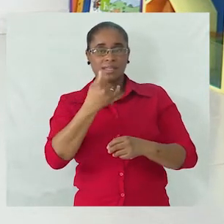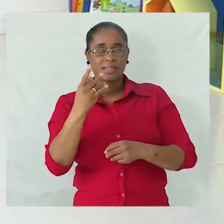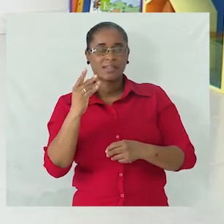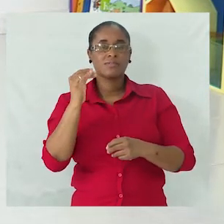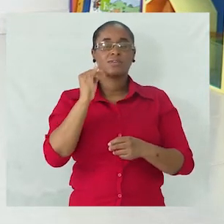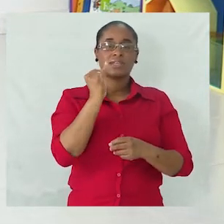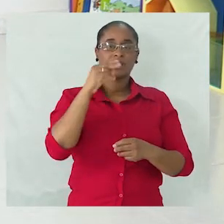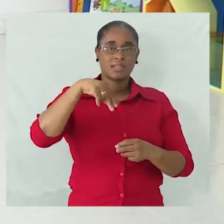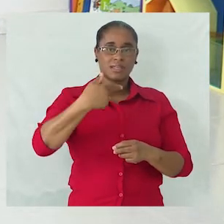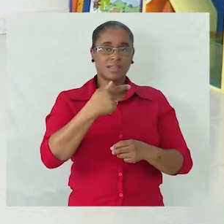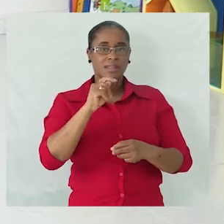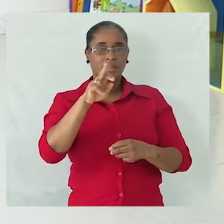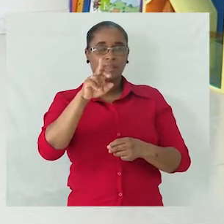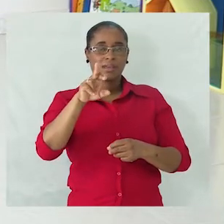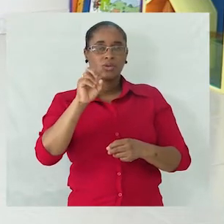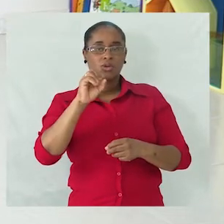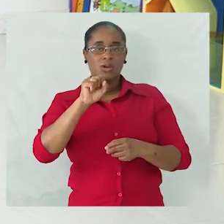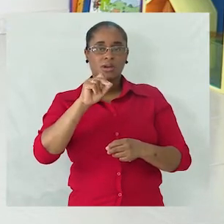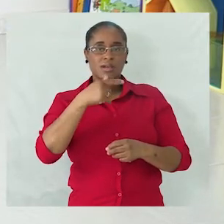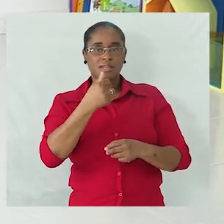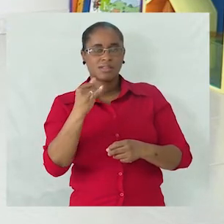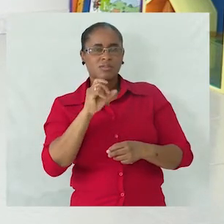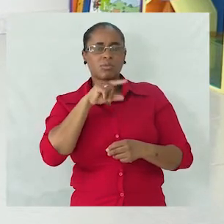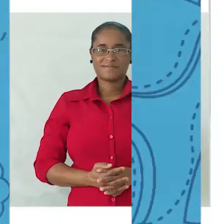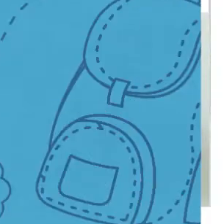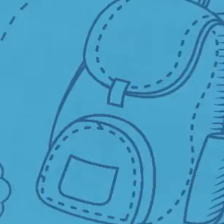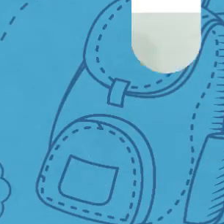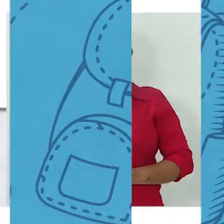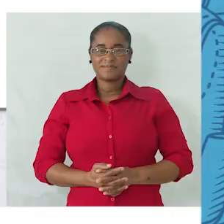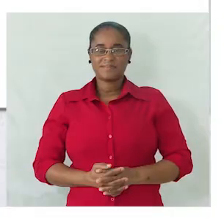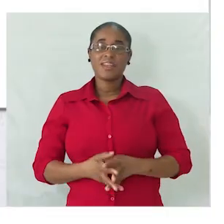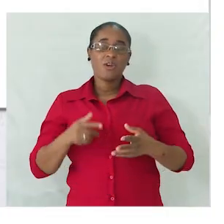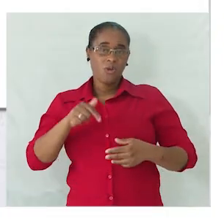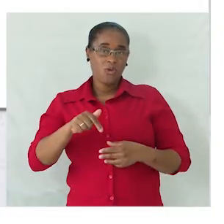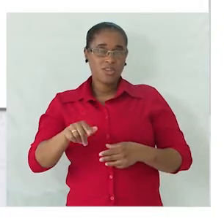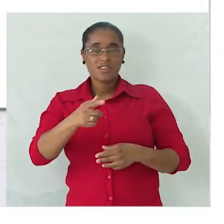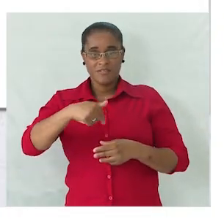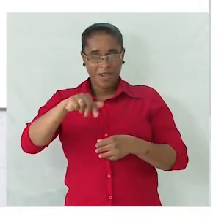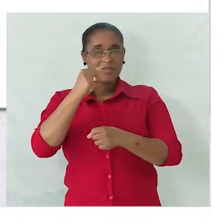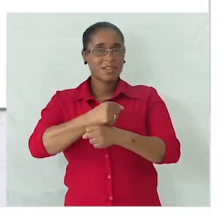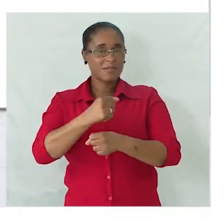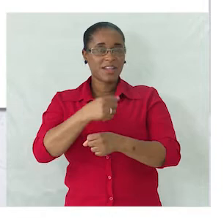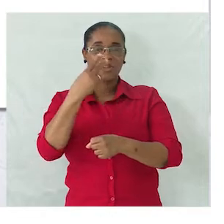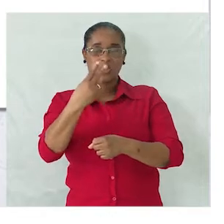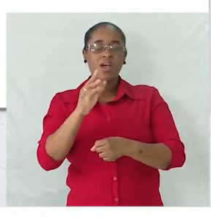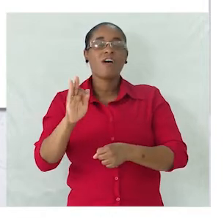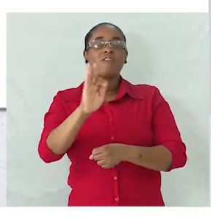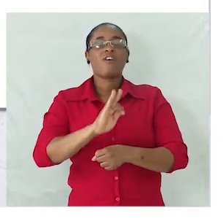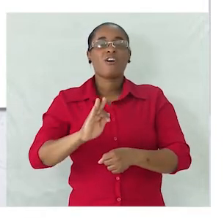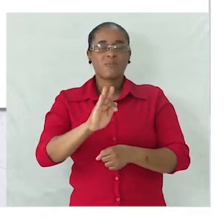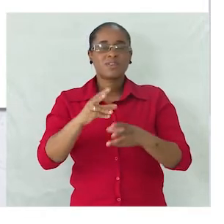apresentadas de maneiras diferentes, a que vamos chamar de formas de frase. Então hoje vamos ver apenas duas formas de